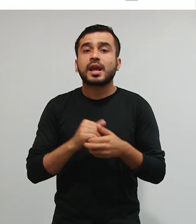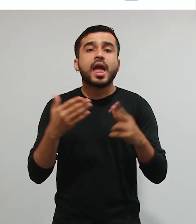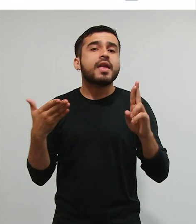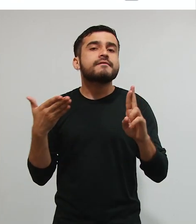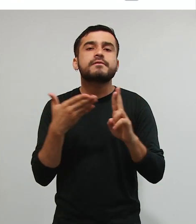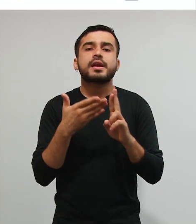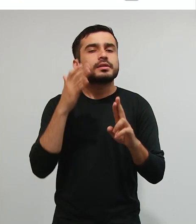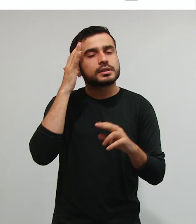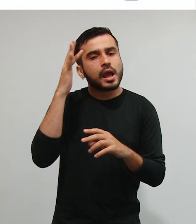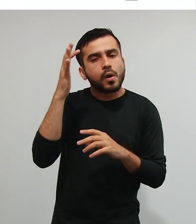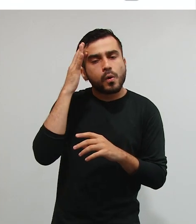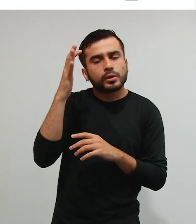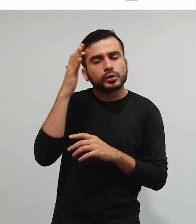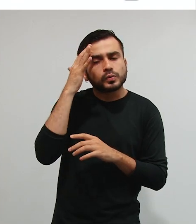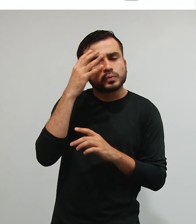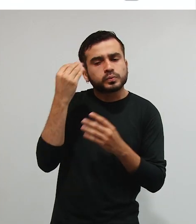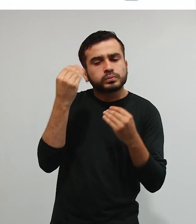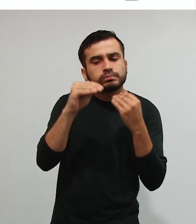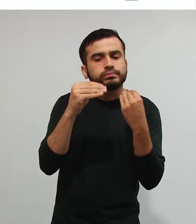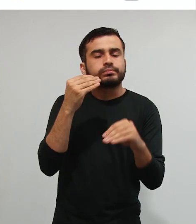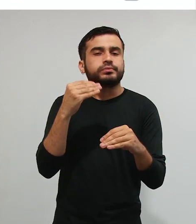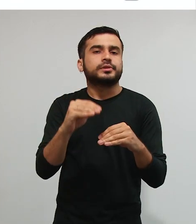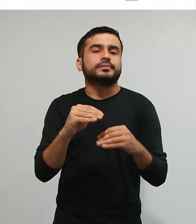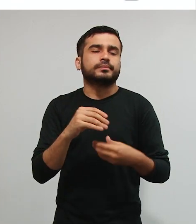o referencial teórico.